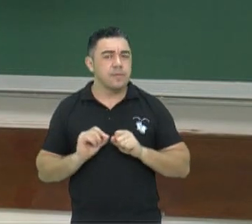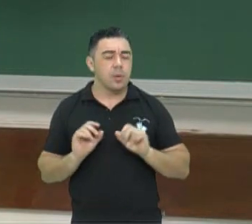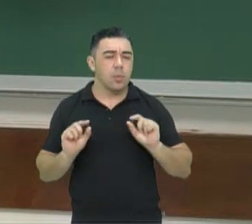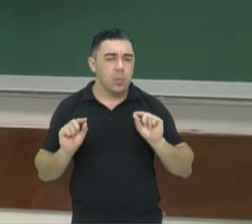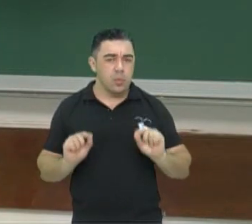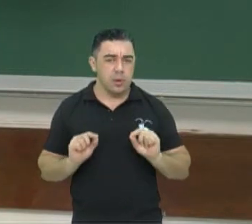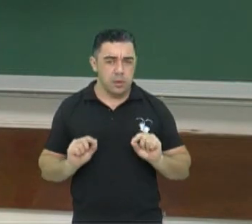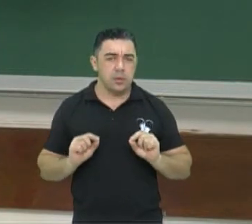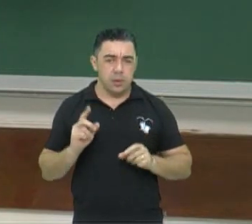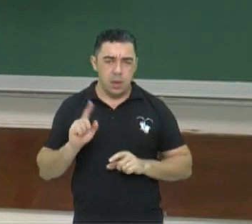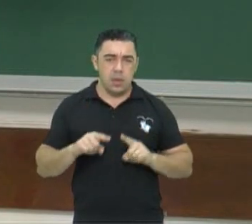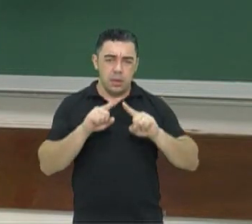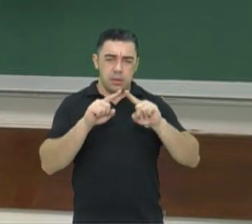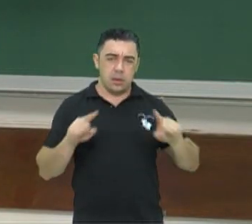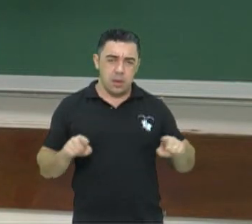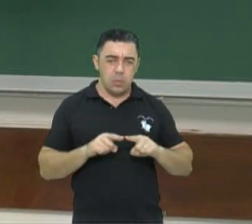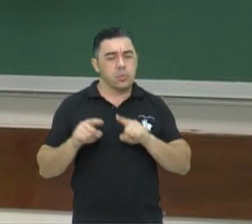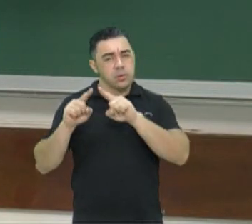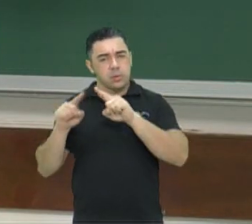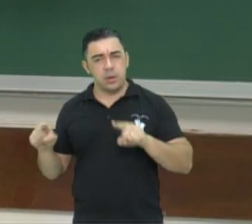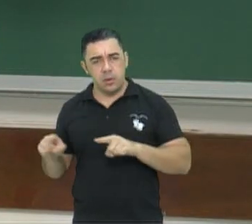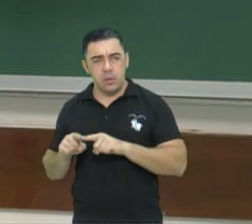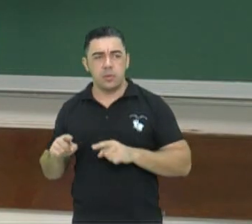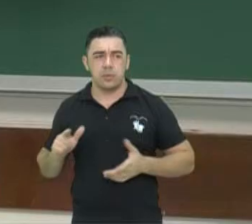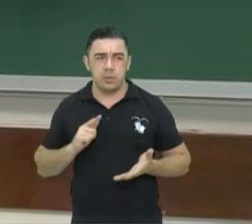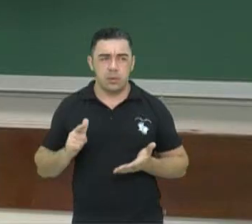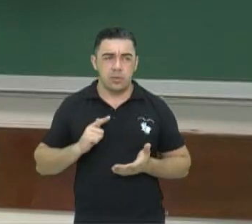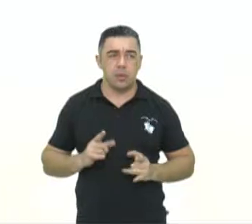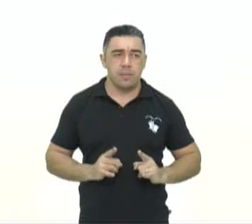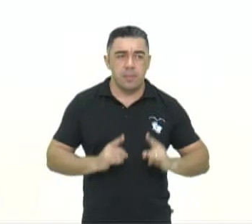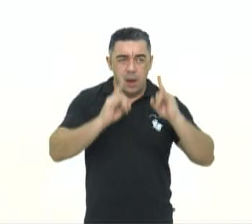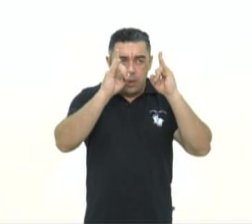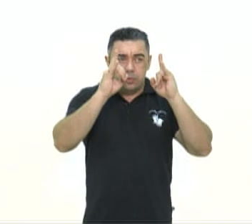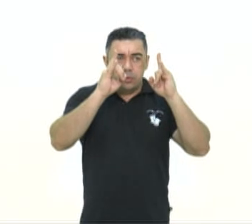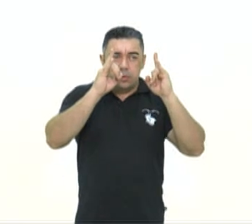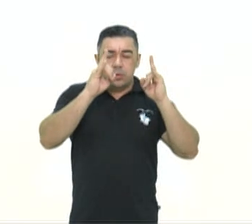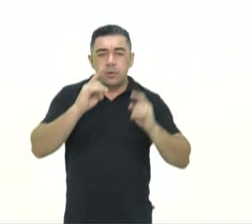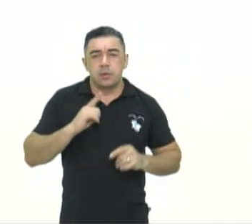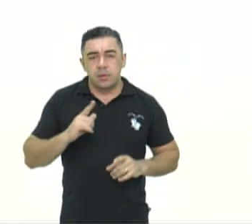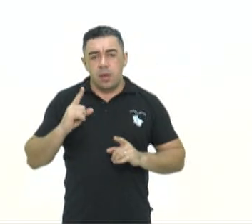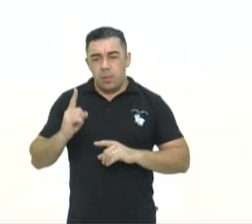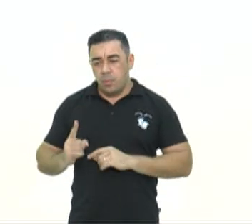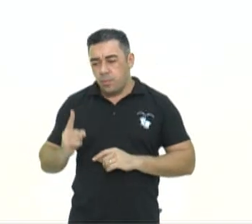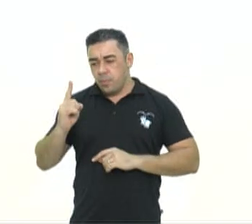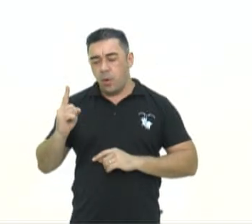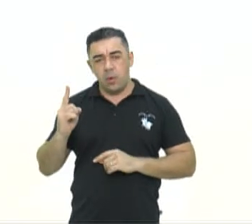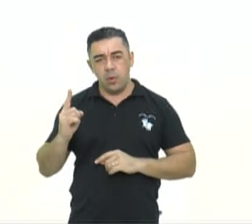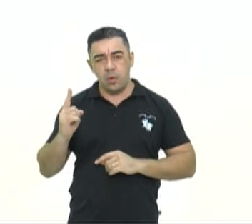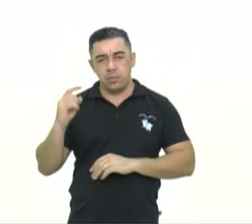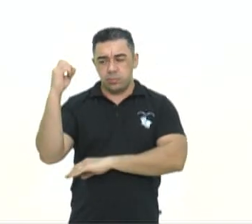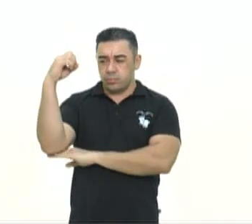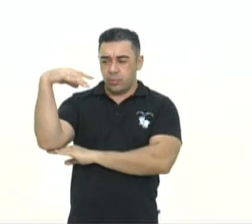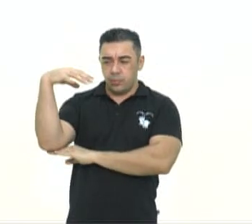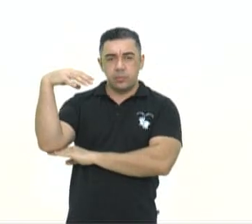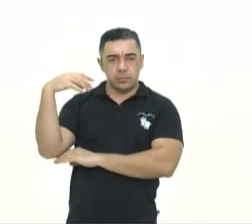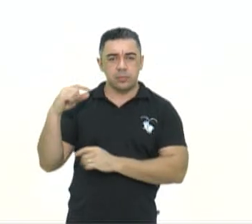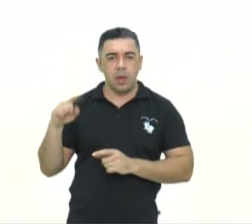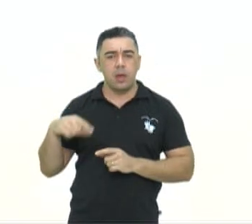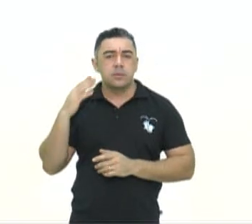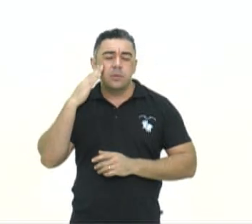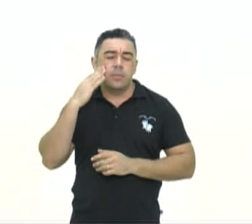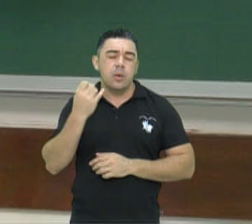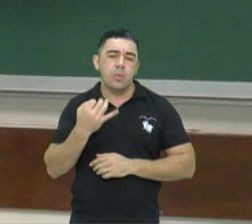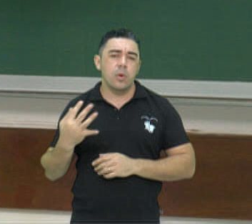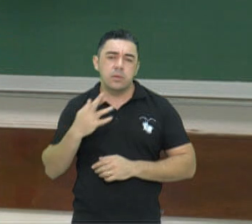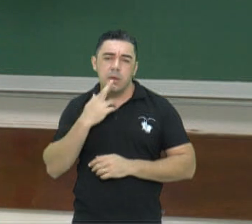quê? Dois triângulos, certo? Então, eu tenho o prédio e eu tenho o poste. E ele quer saber quanto é que